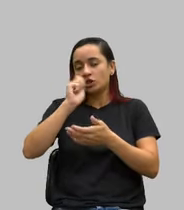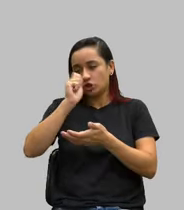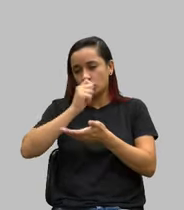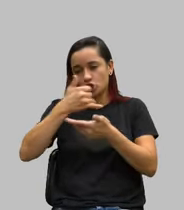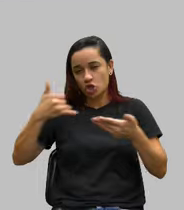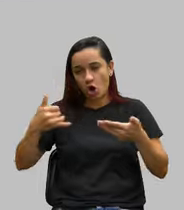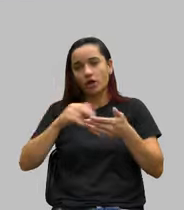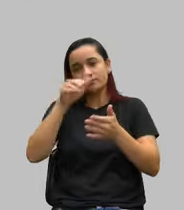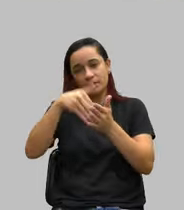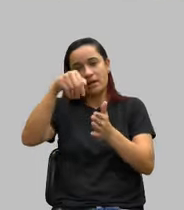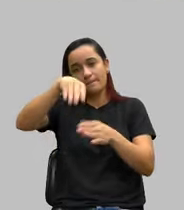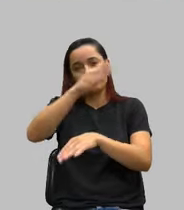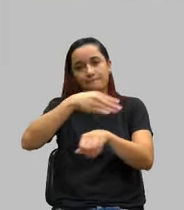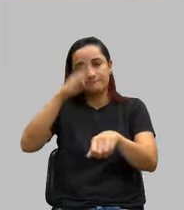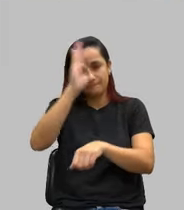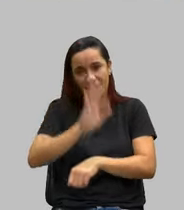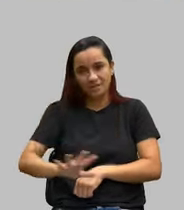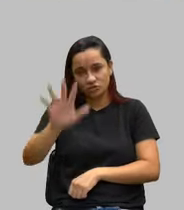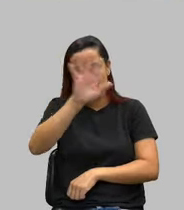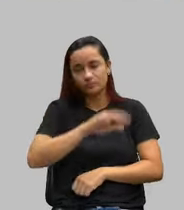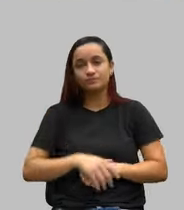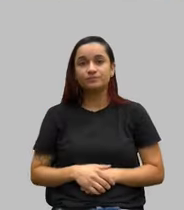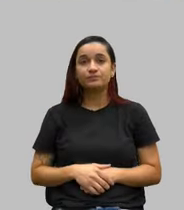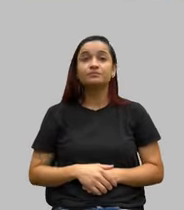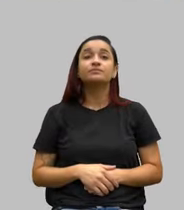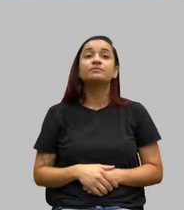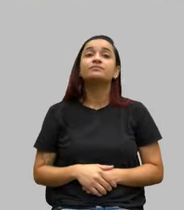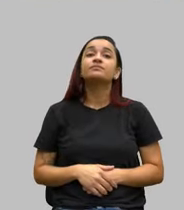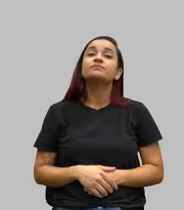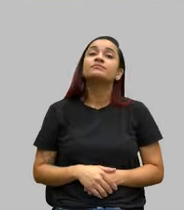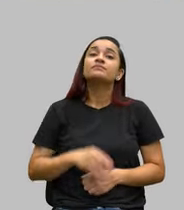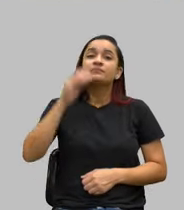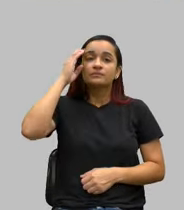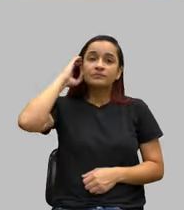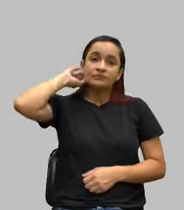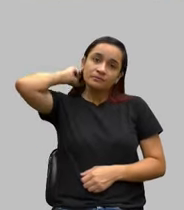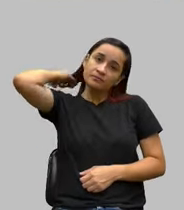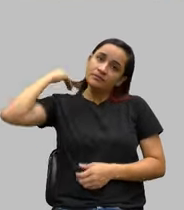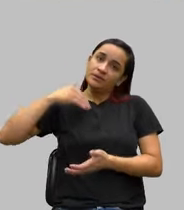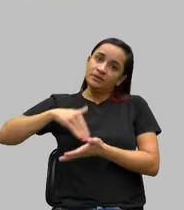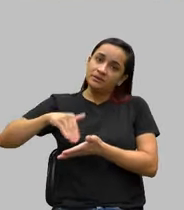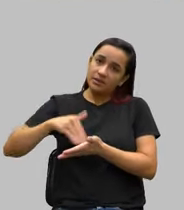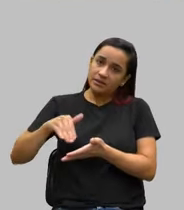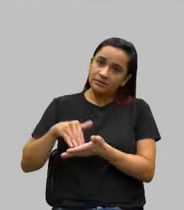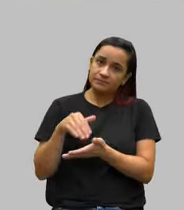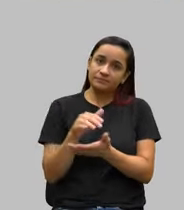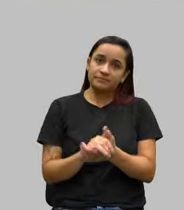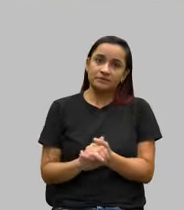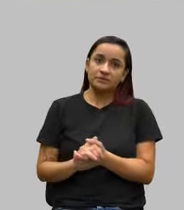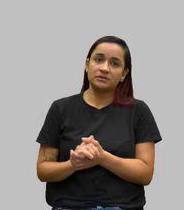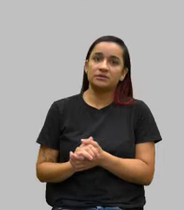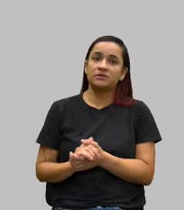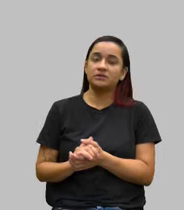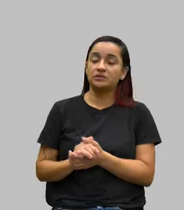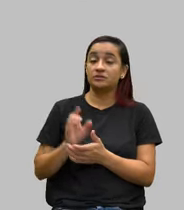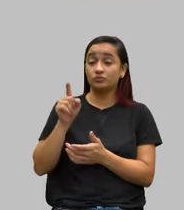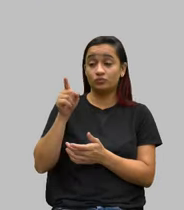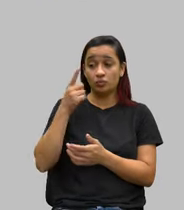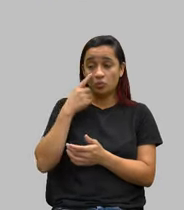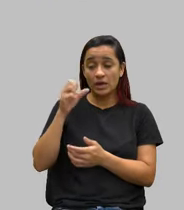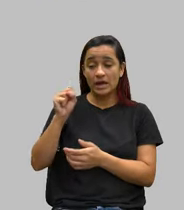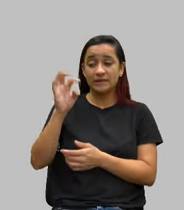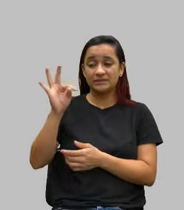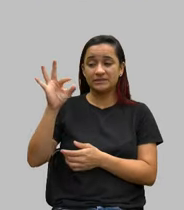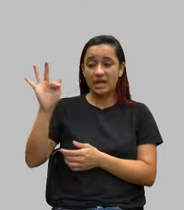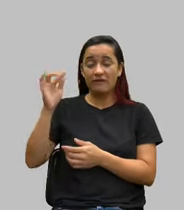decisão sim só mais um detalhe secretário suas considerações finais é só mais um detalhe é que o Supremo entendeu que era uma infração de